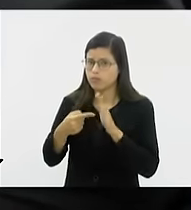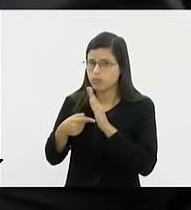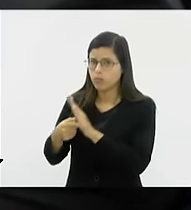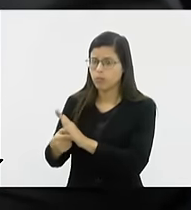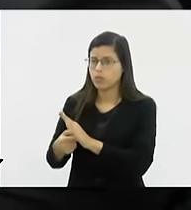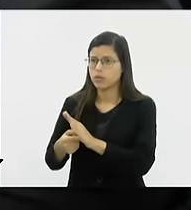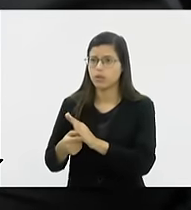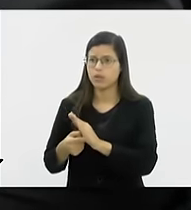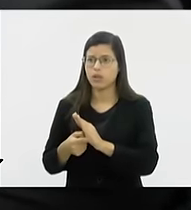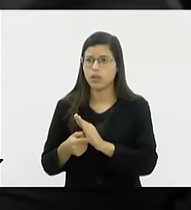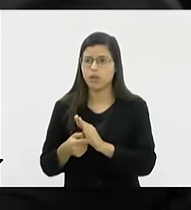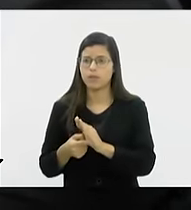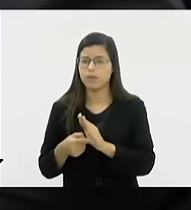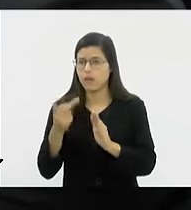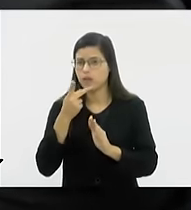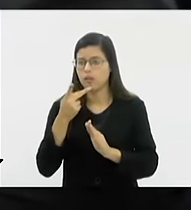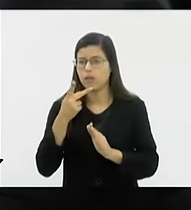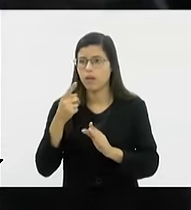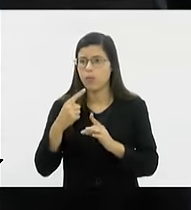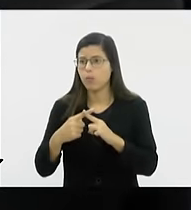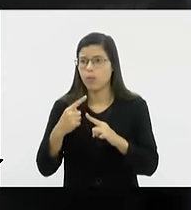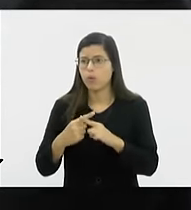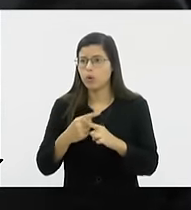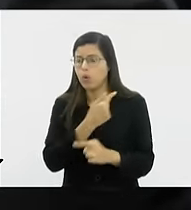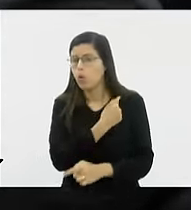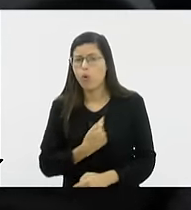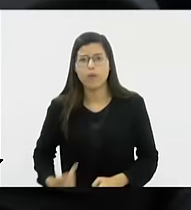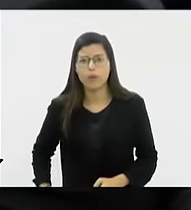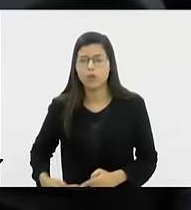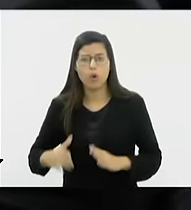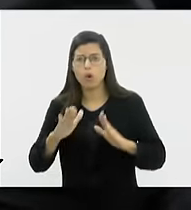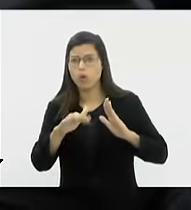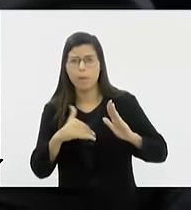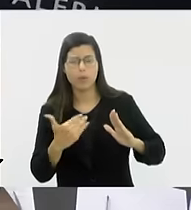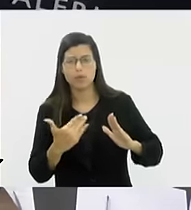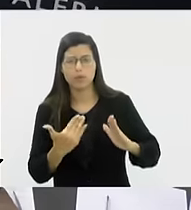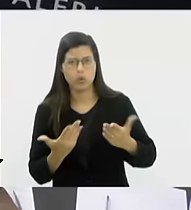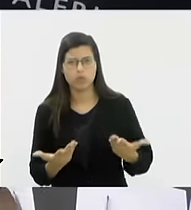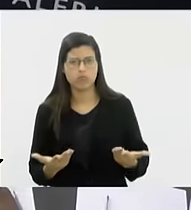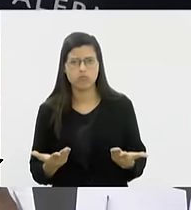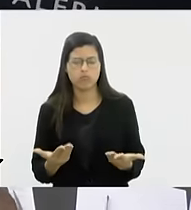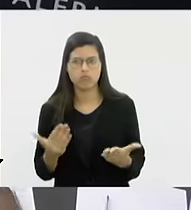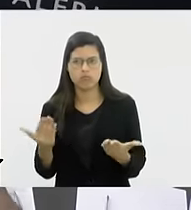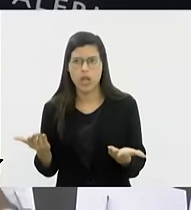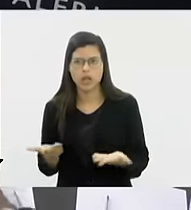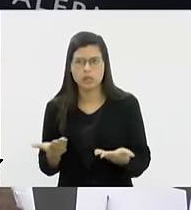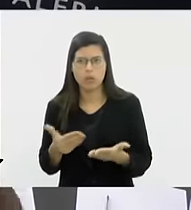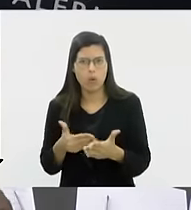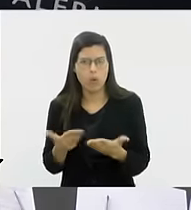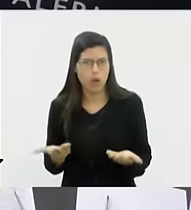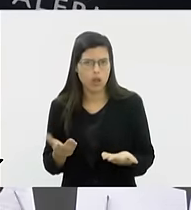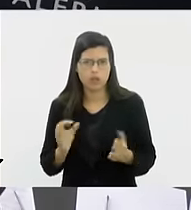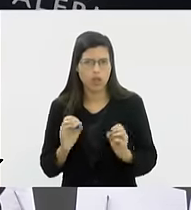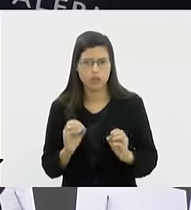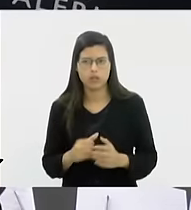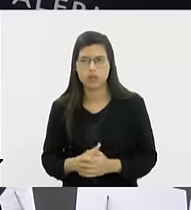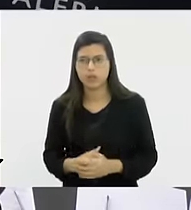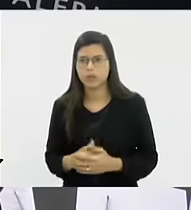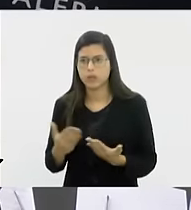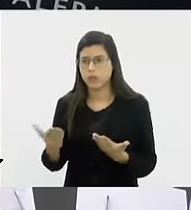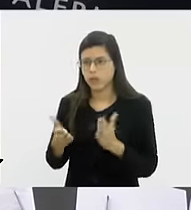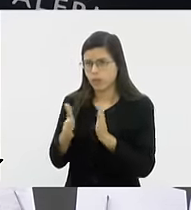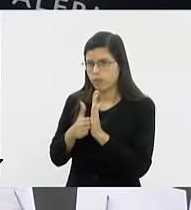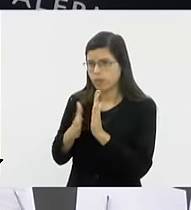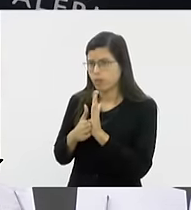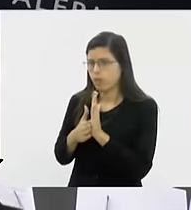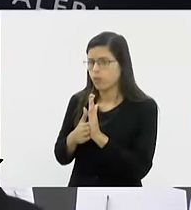entendemos porque o governador não mandou a mensagem até agora. E vai chegar outra mensagem para o governador? Eu protocolei e quero propor com autoria para todos os